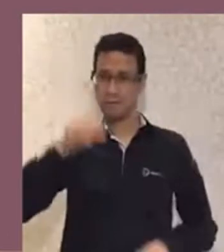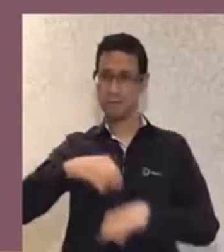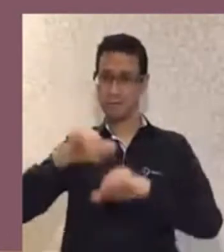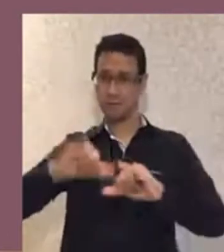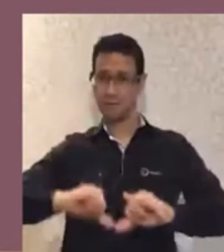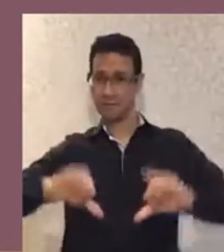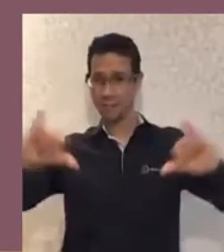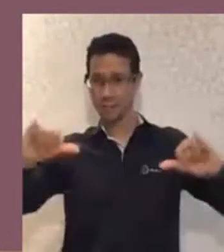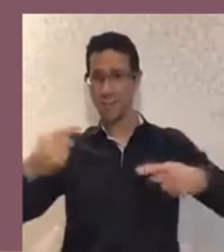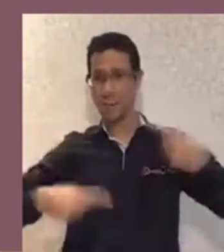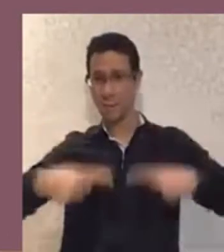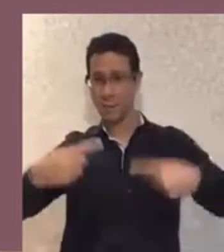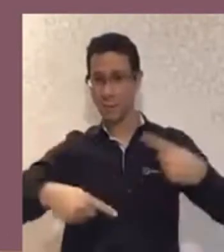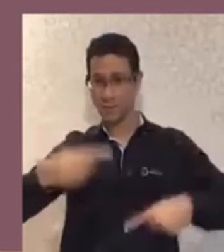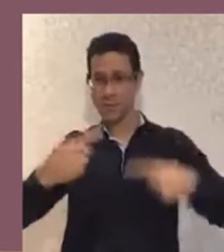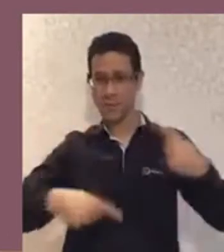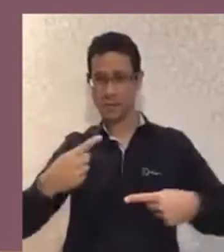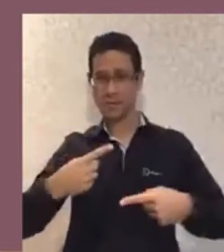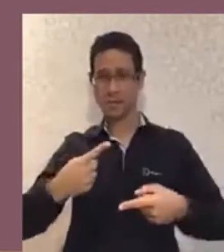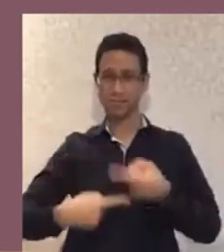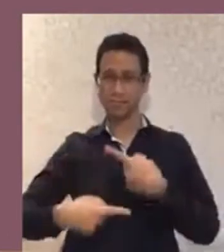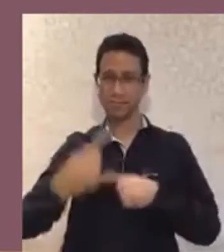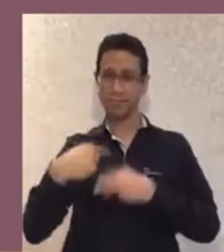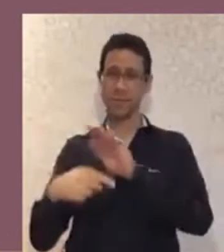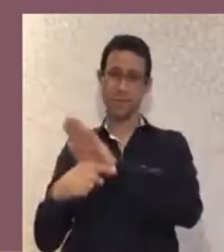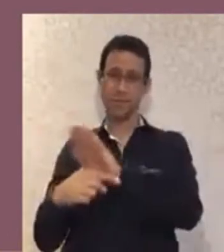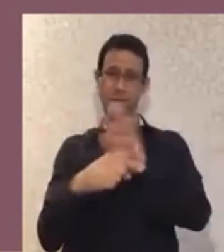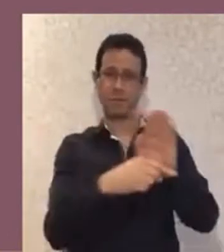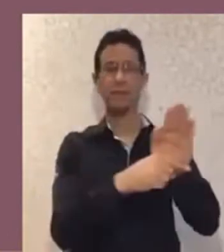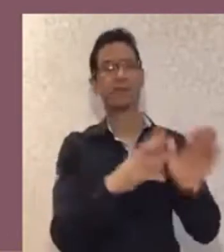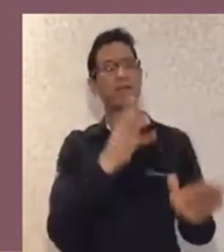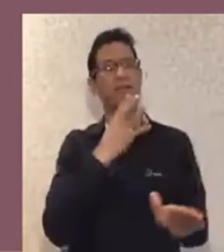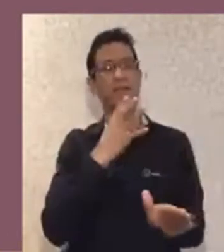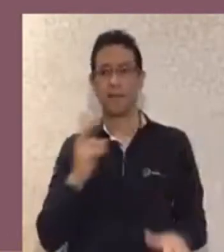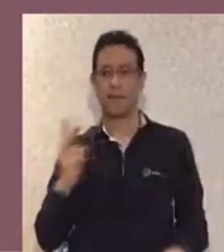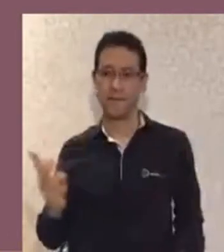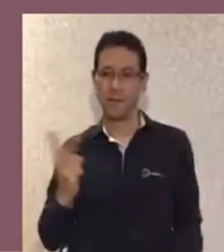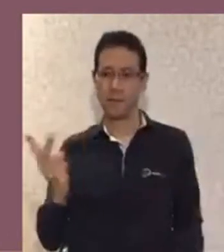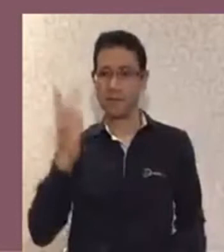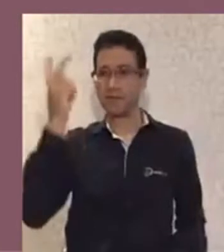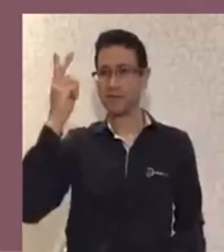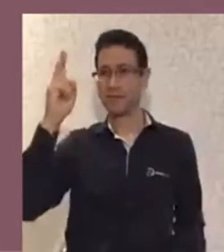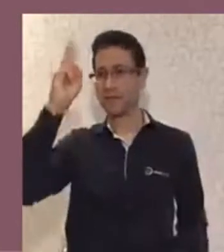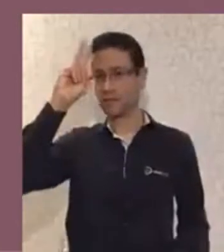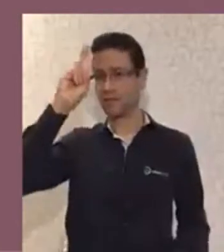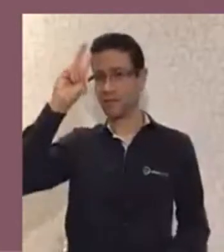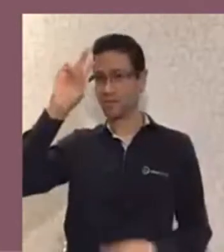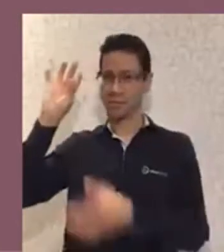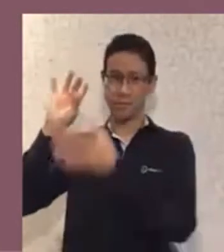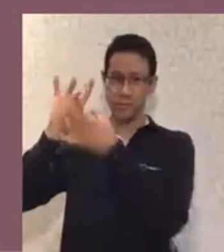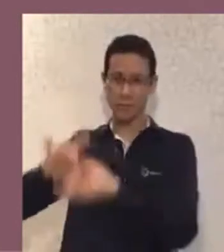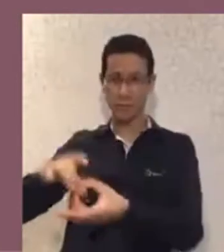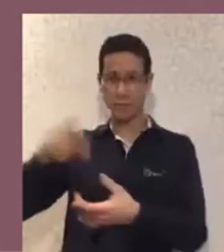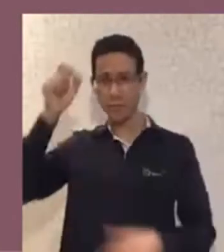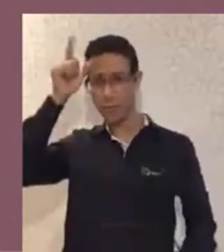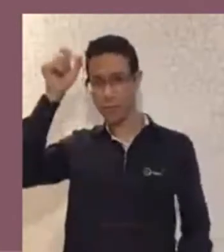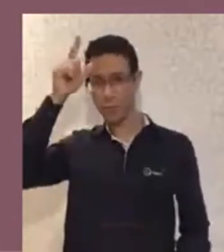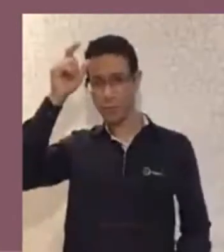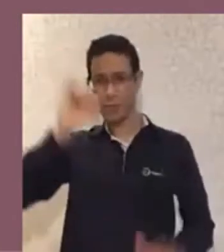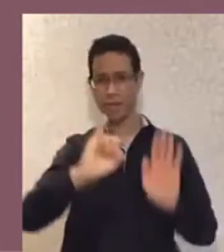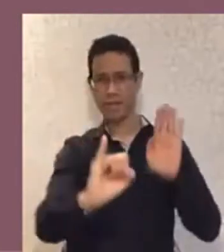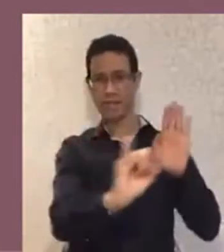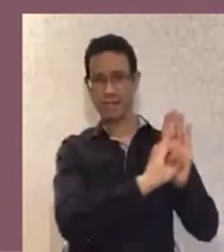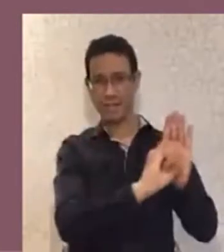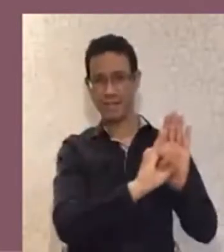políticas de reparação, de reconhecimento e valorização da história, cultura e identidade negra têm